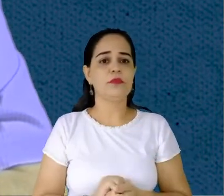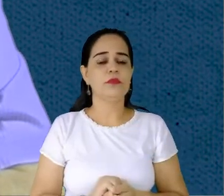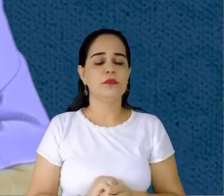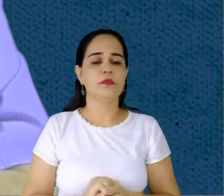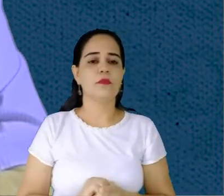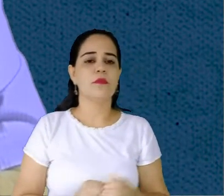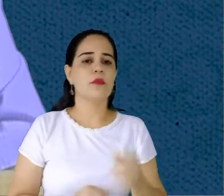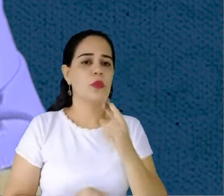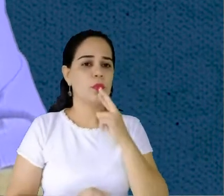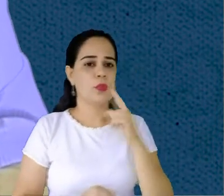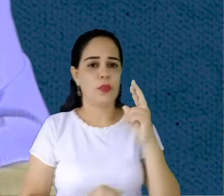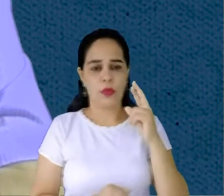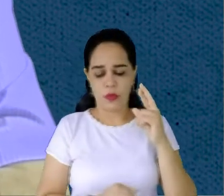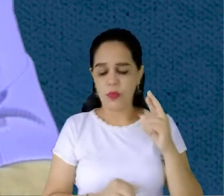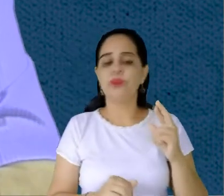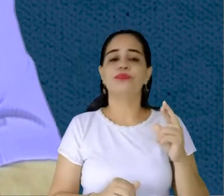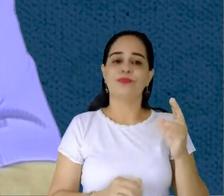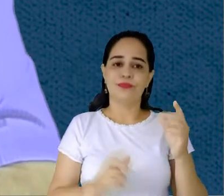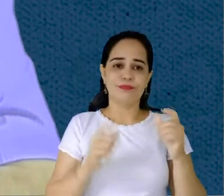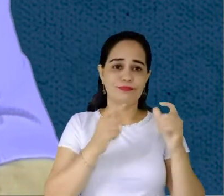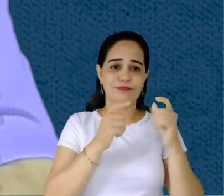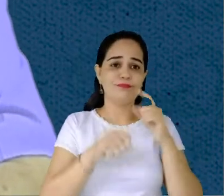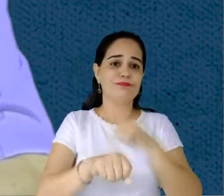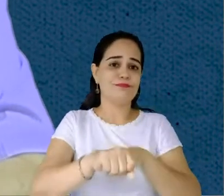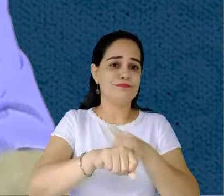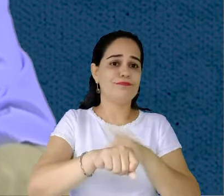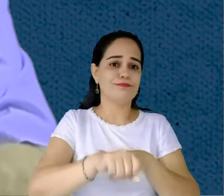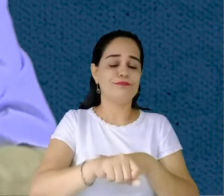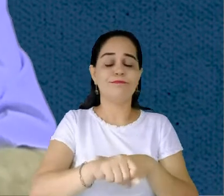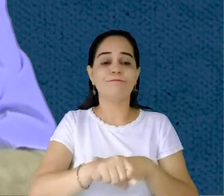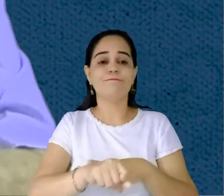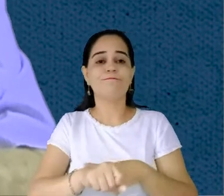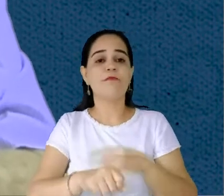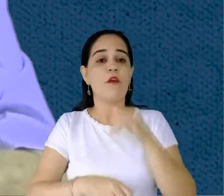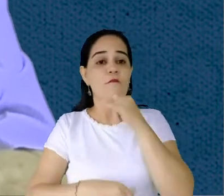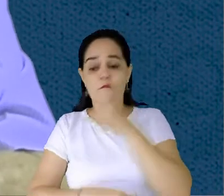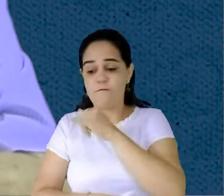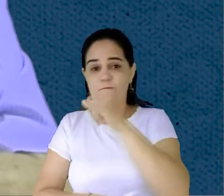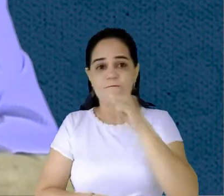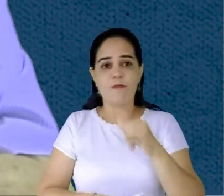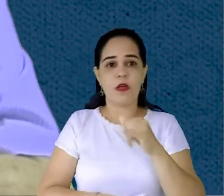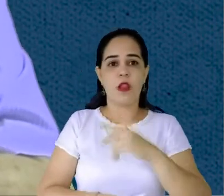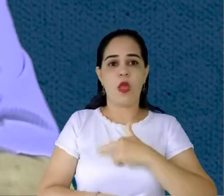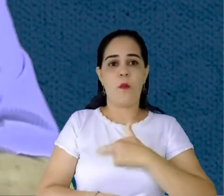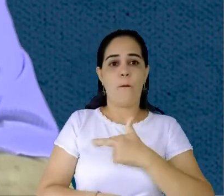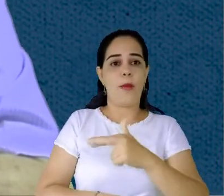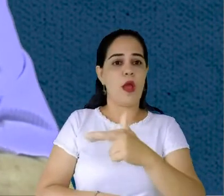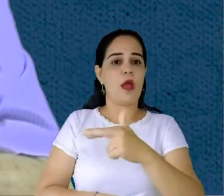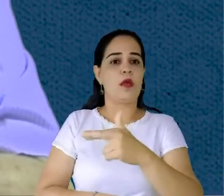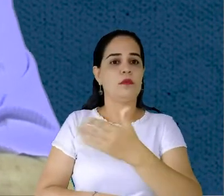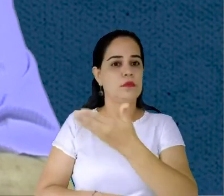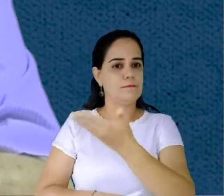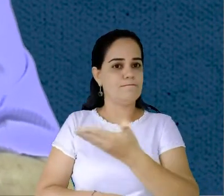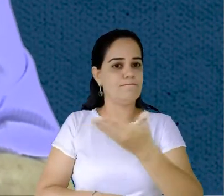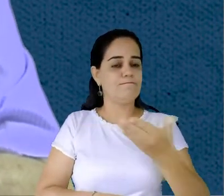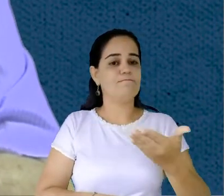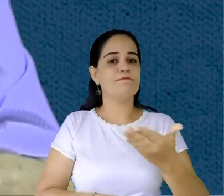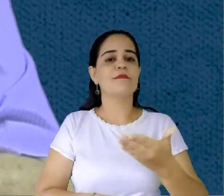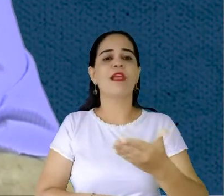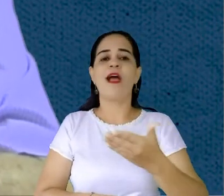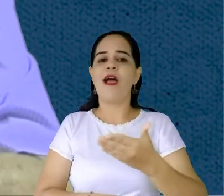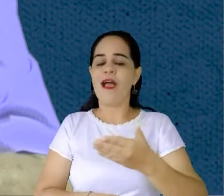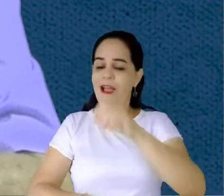igreja. Pois bem, a resposta desta ocasião foi essa. Dizer aos